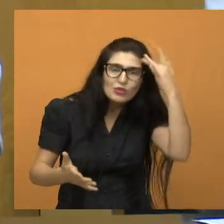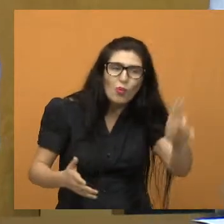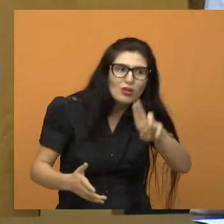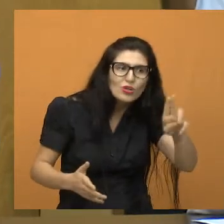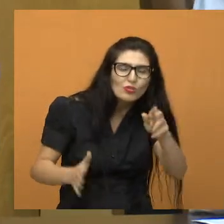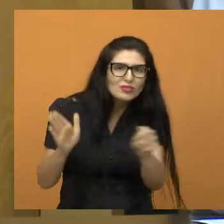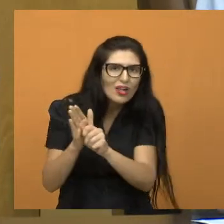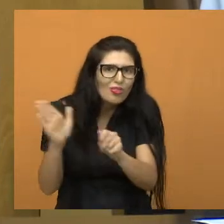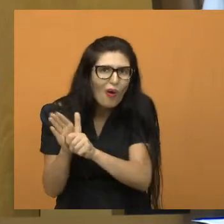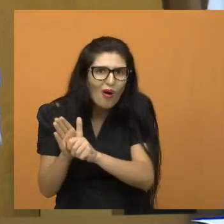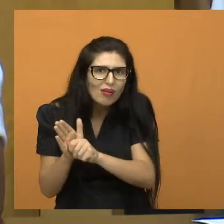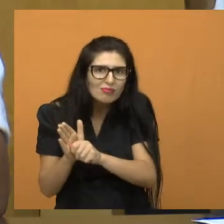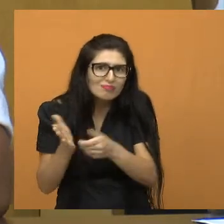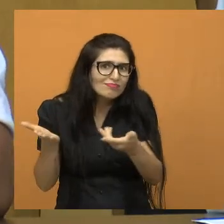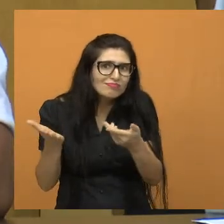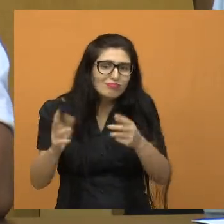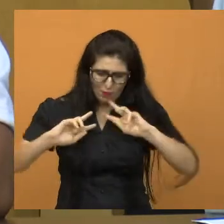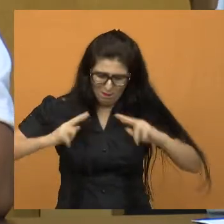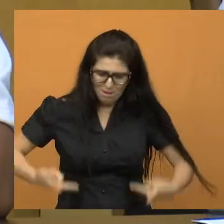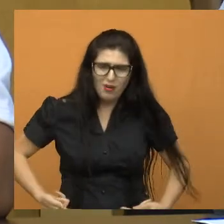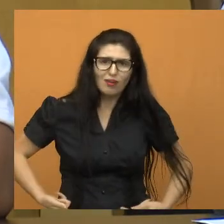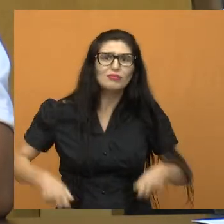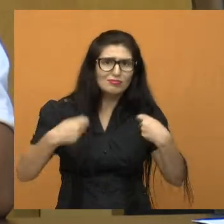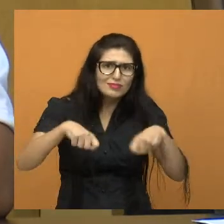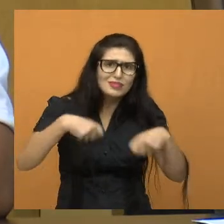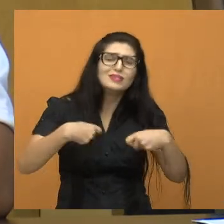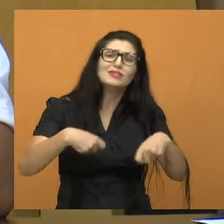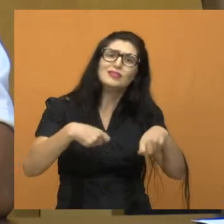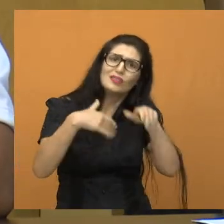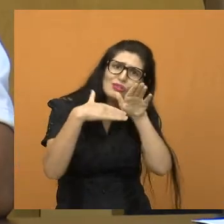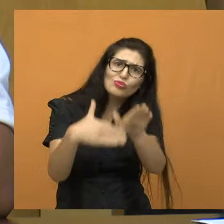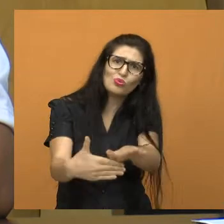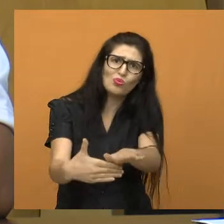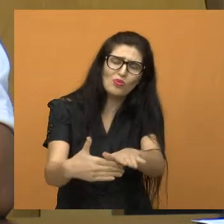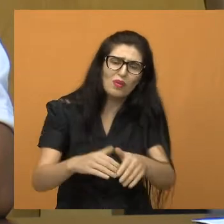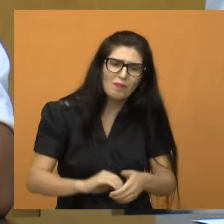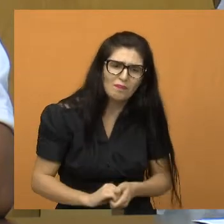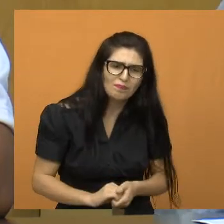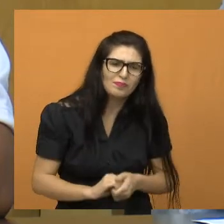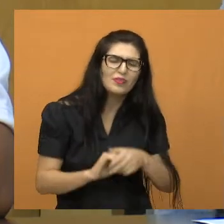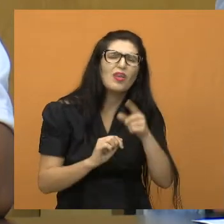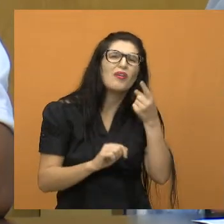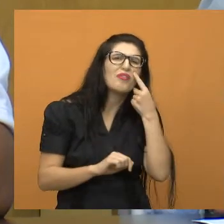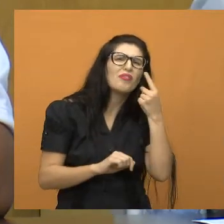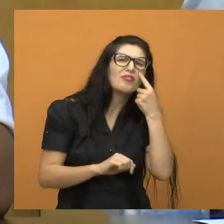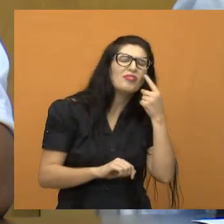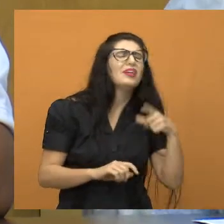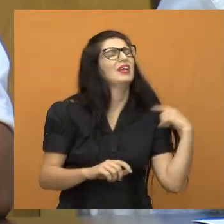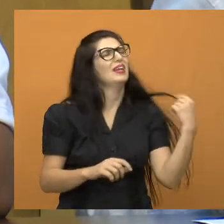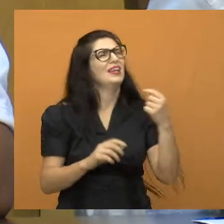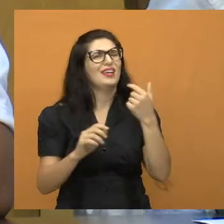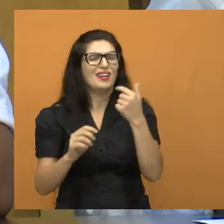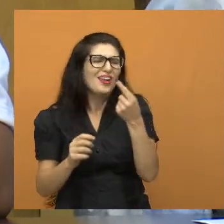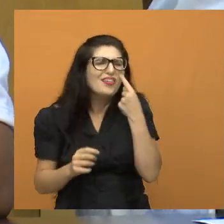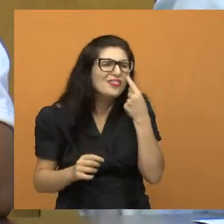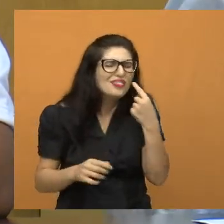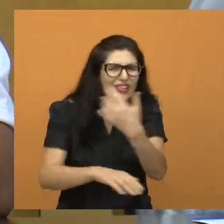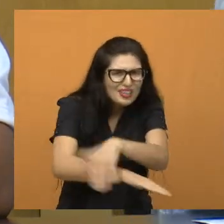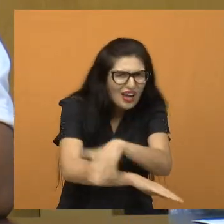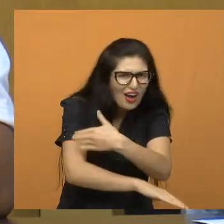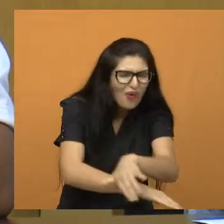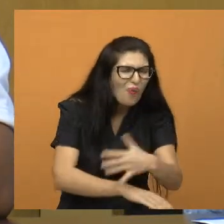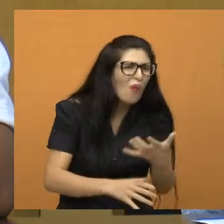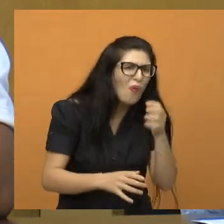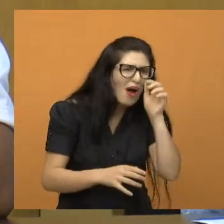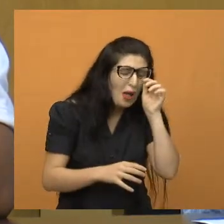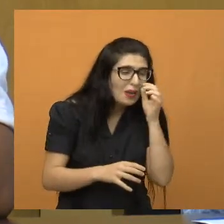inauguração da estação de tratamento de resíduos, nem o lixo é mais jogado de qualquer jeito, o ser